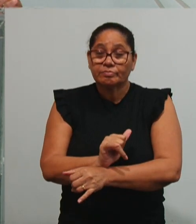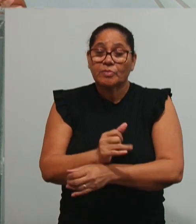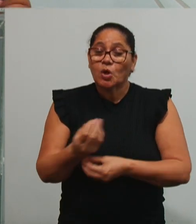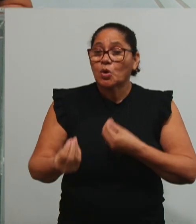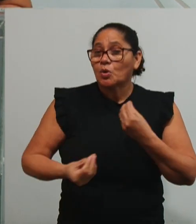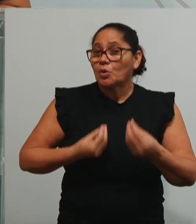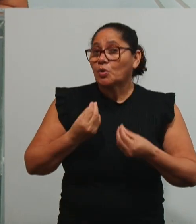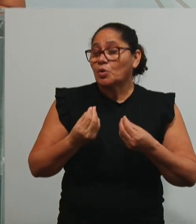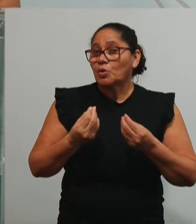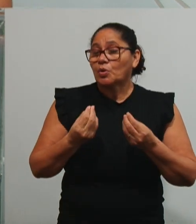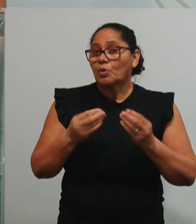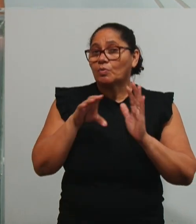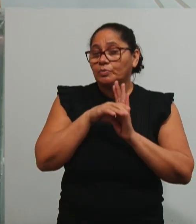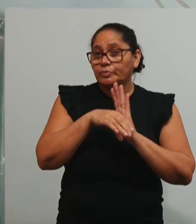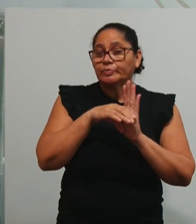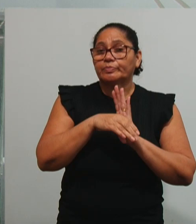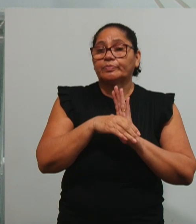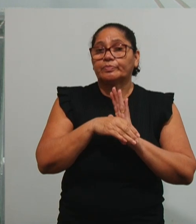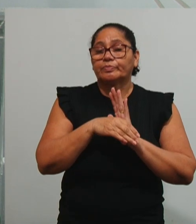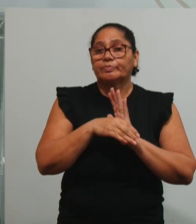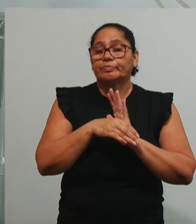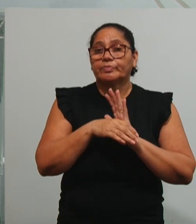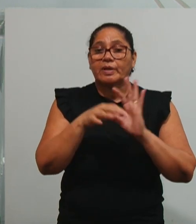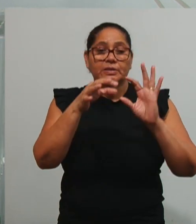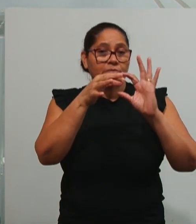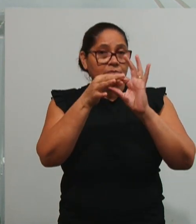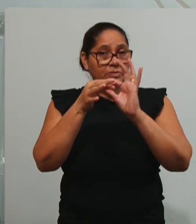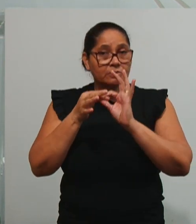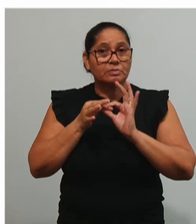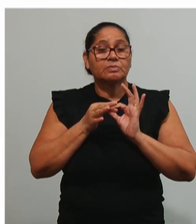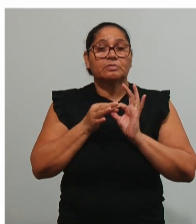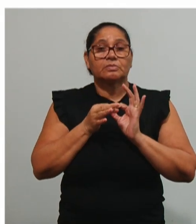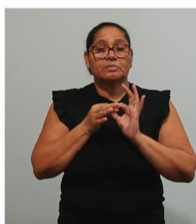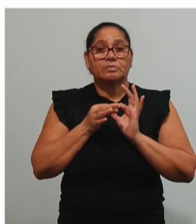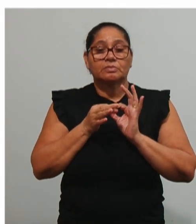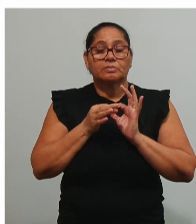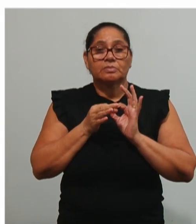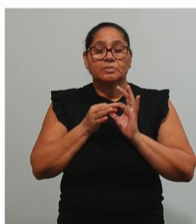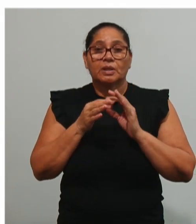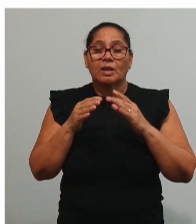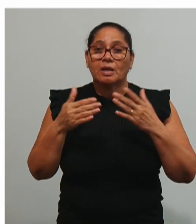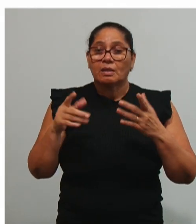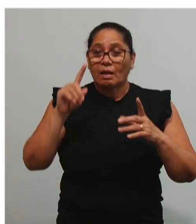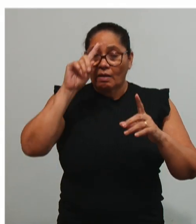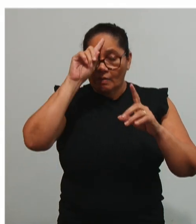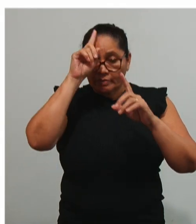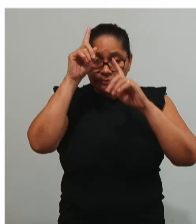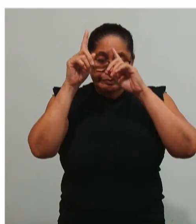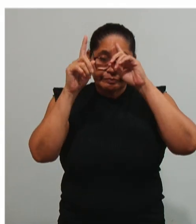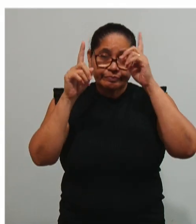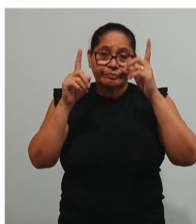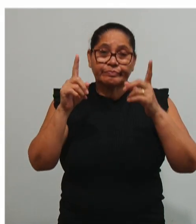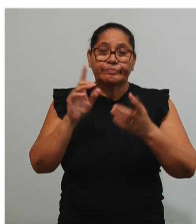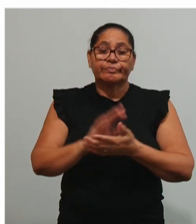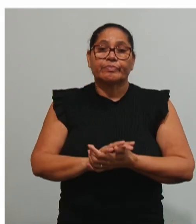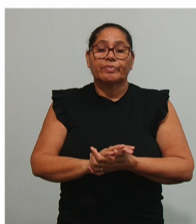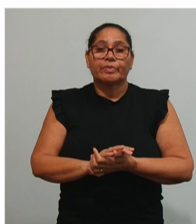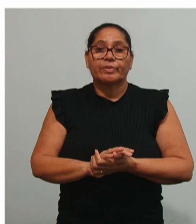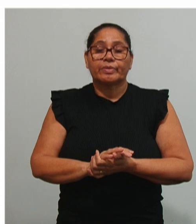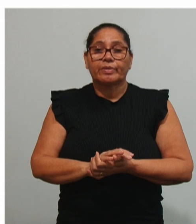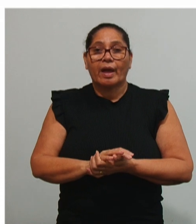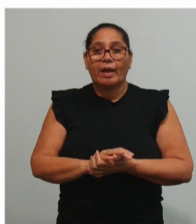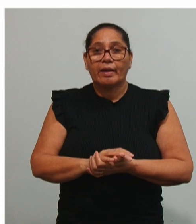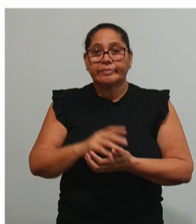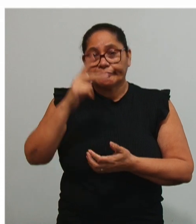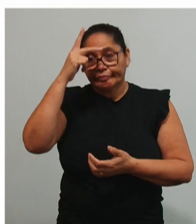como esses conceitos eles se entrelaçam, né? Então, fechando essa ideia, o Mintzberg ele traz